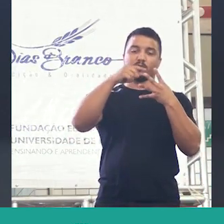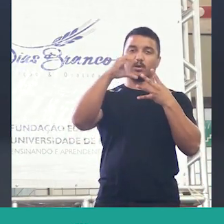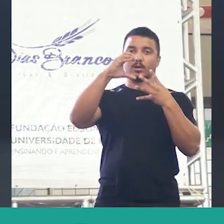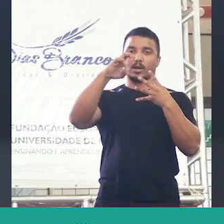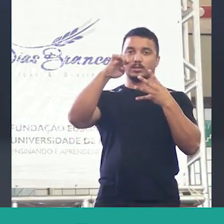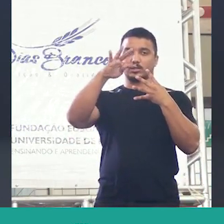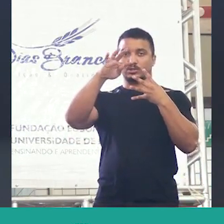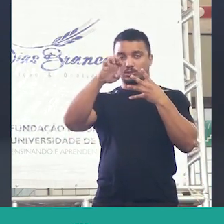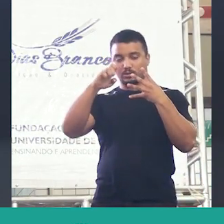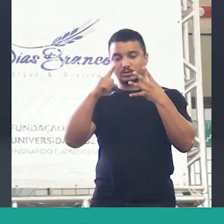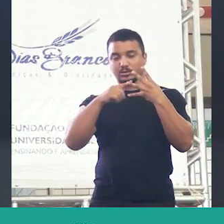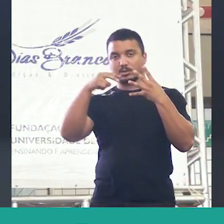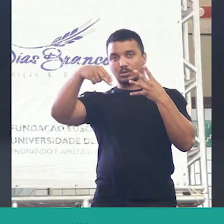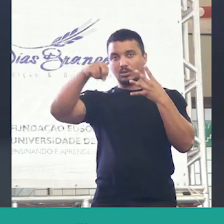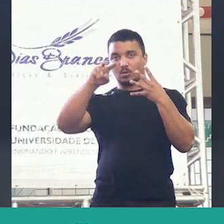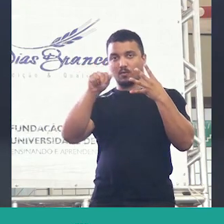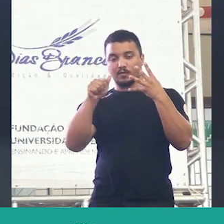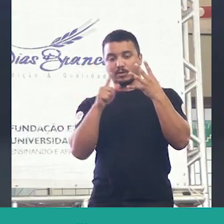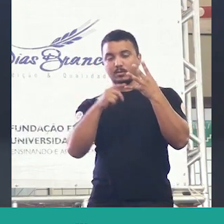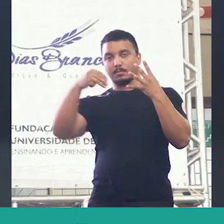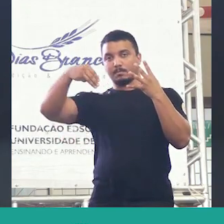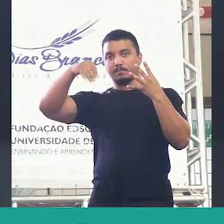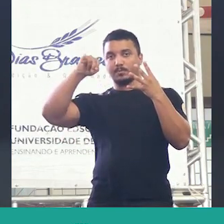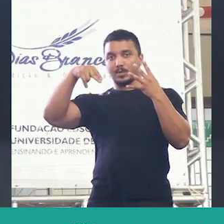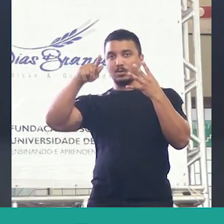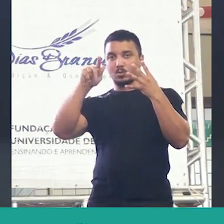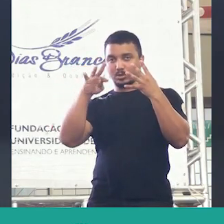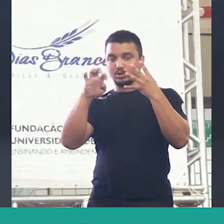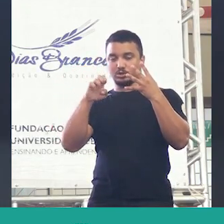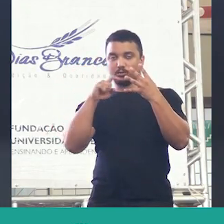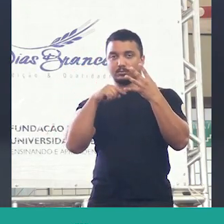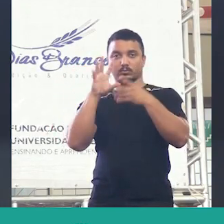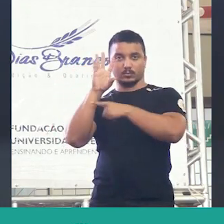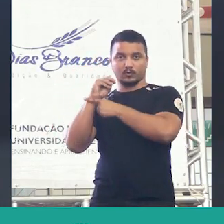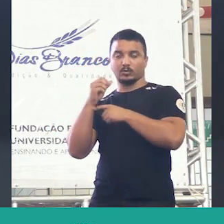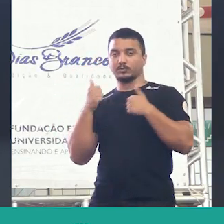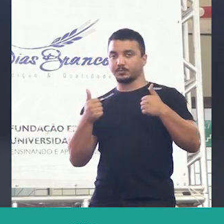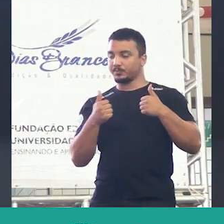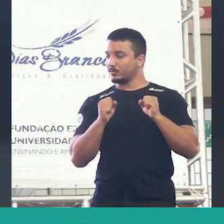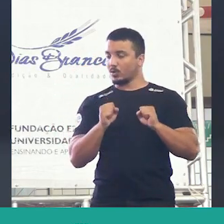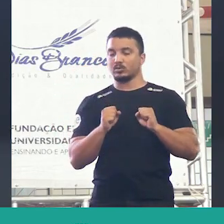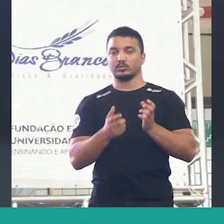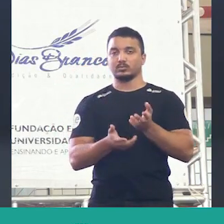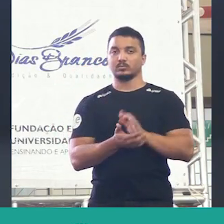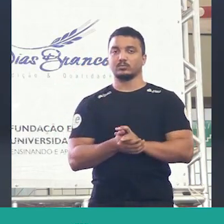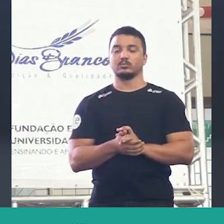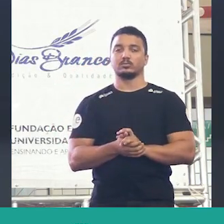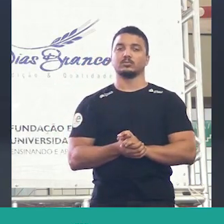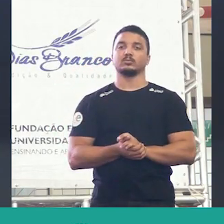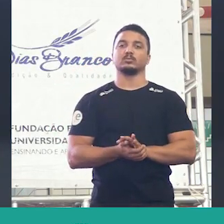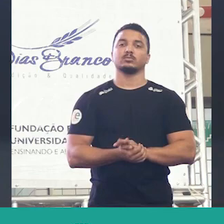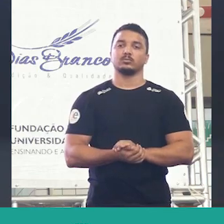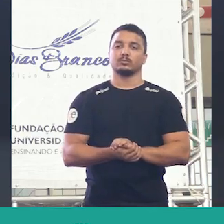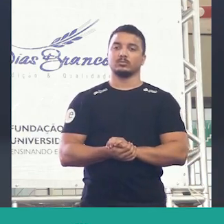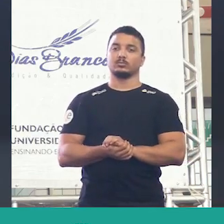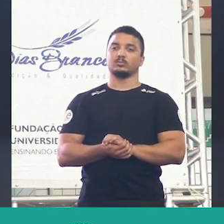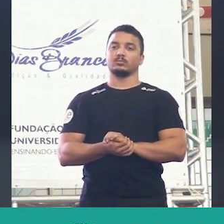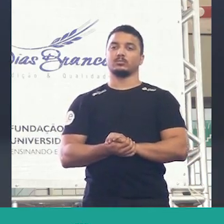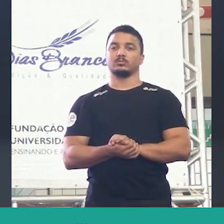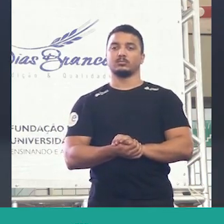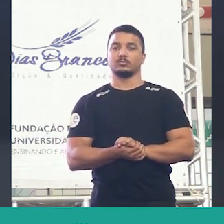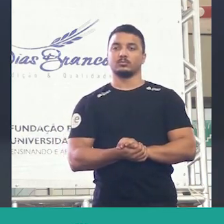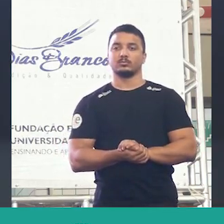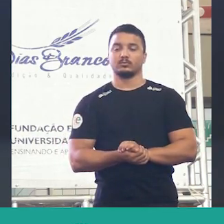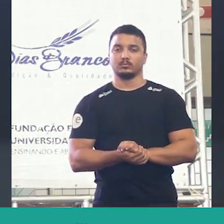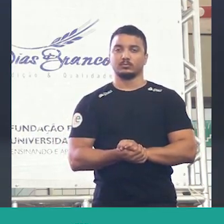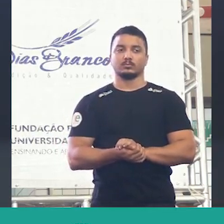e minguante. Ou então bate foto. Só desenha nova, crescente, cheia e